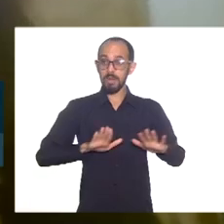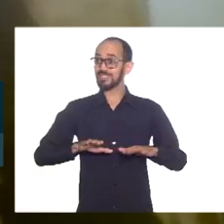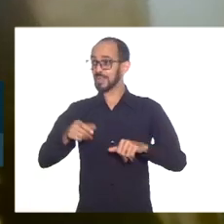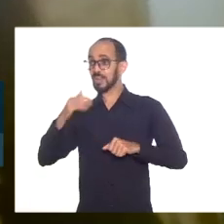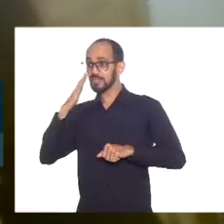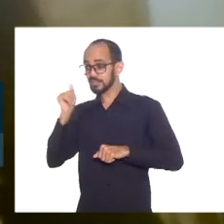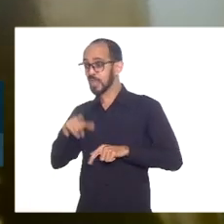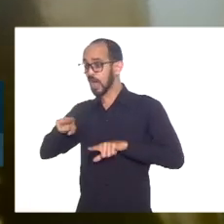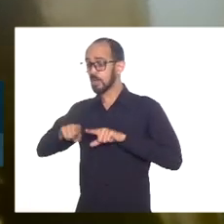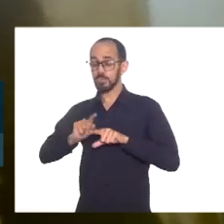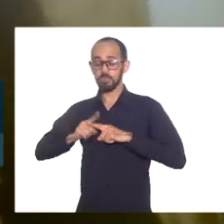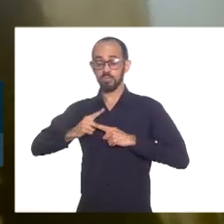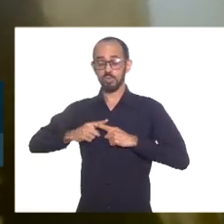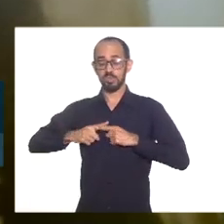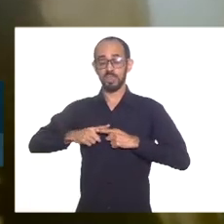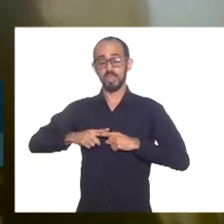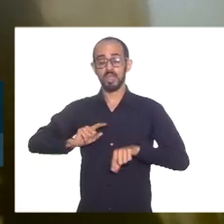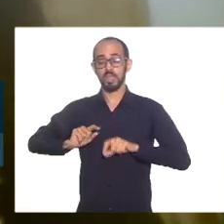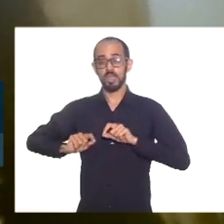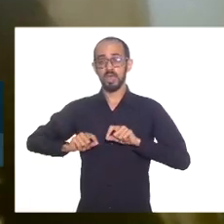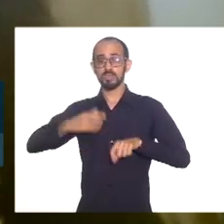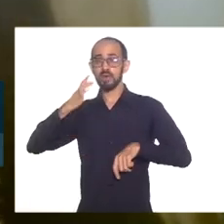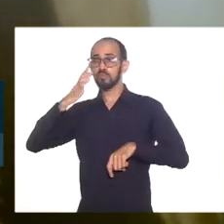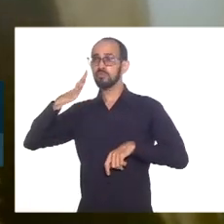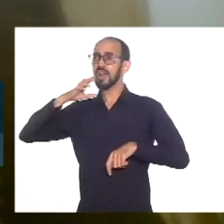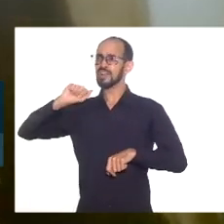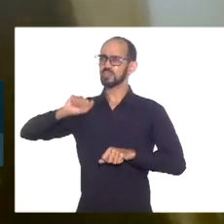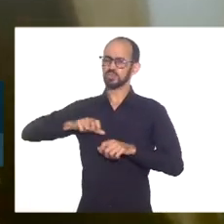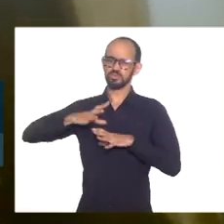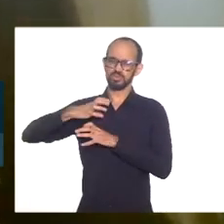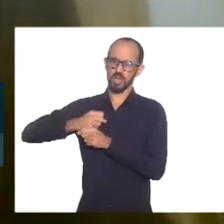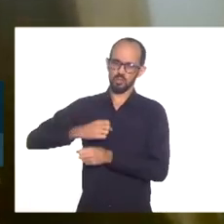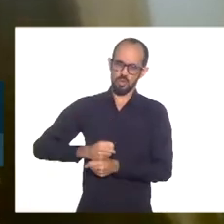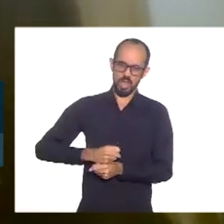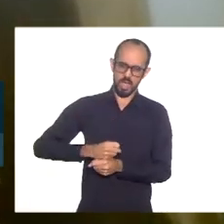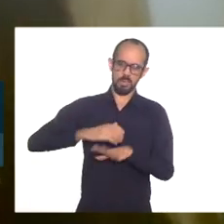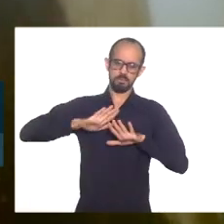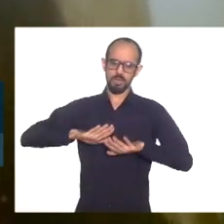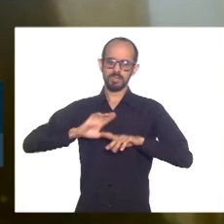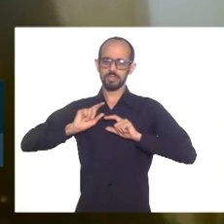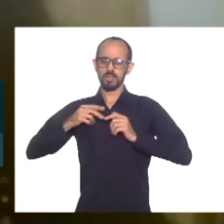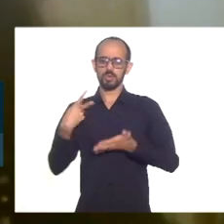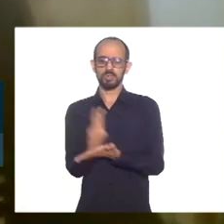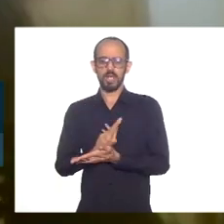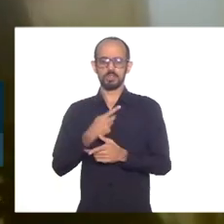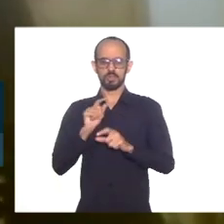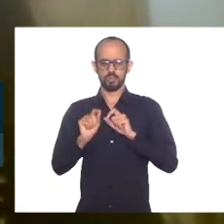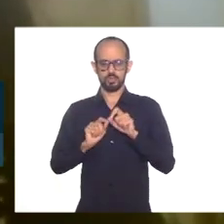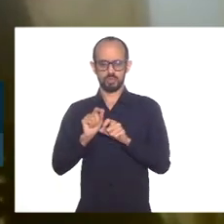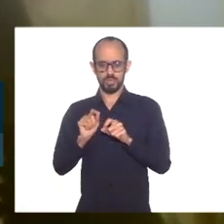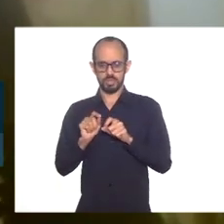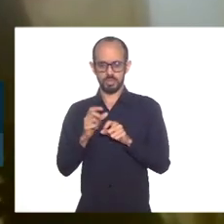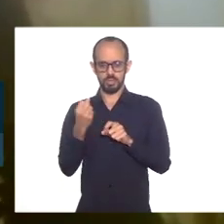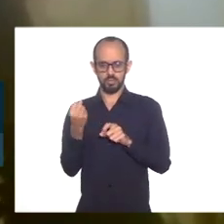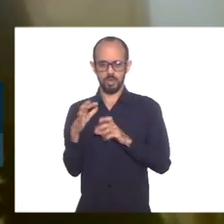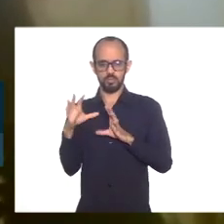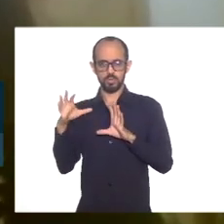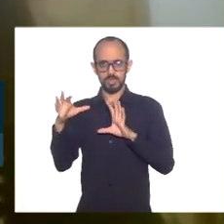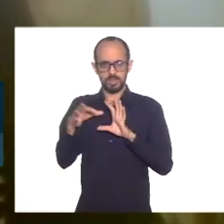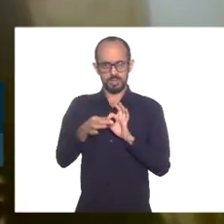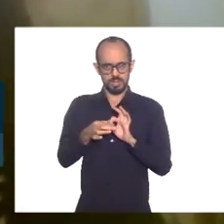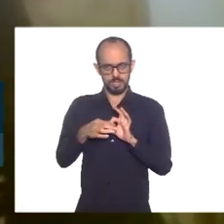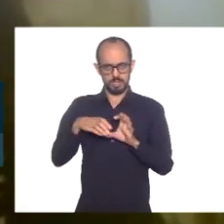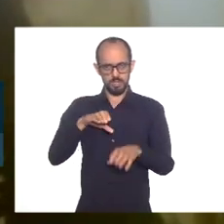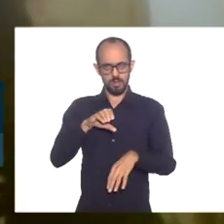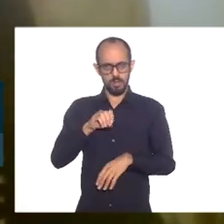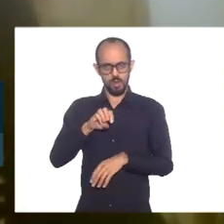Por ambiente, isso aí é fácil de estimar, né? O que acontece é que, como você lida com uma commodity que